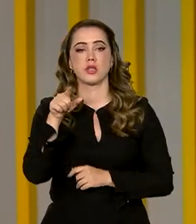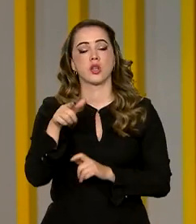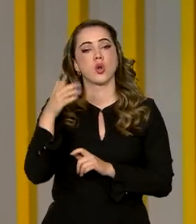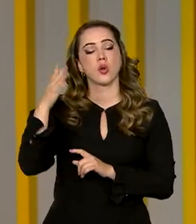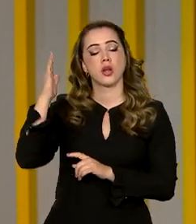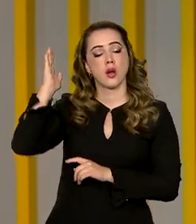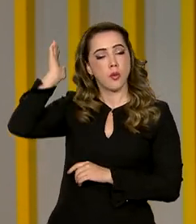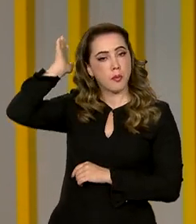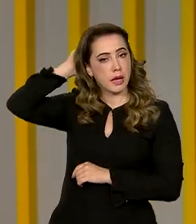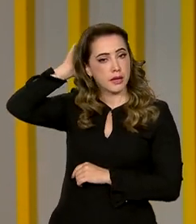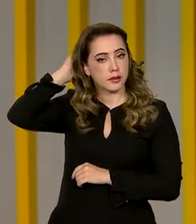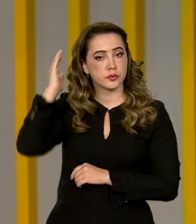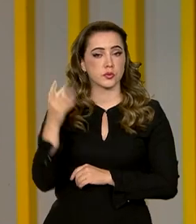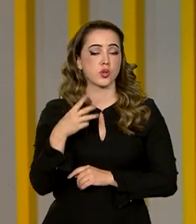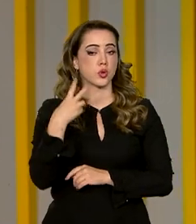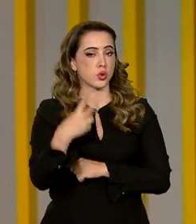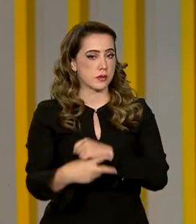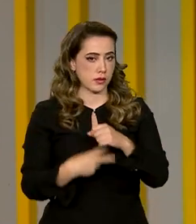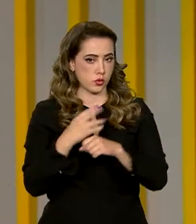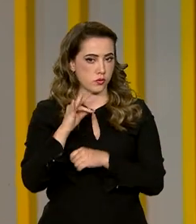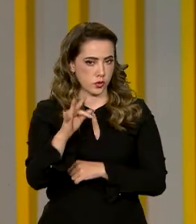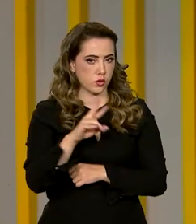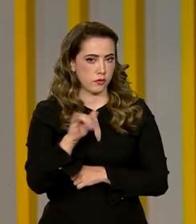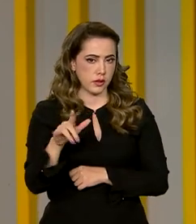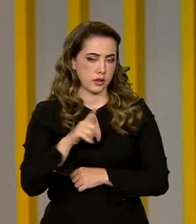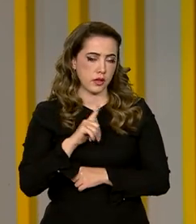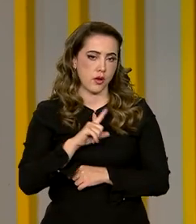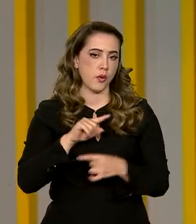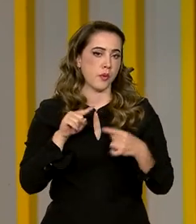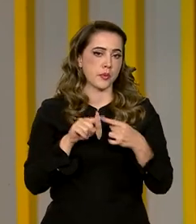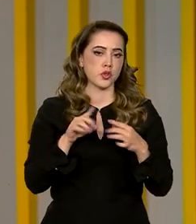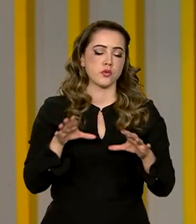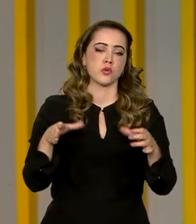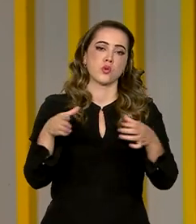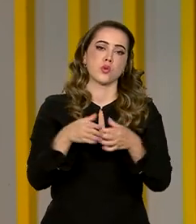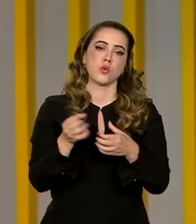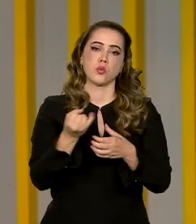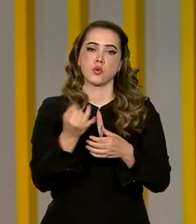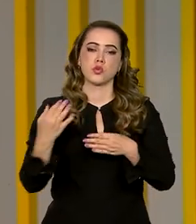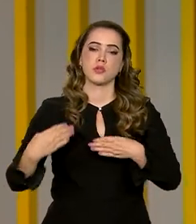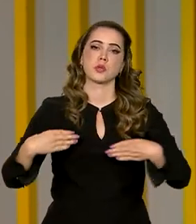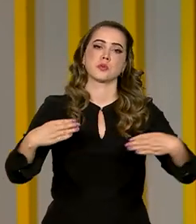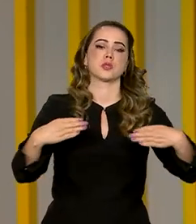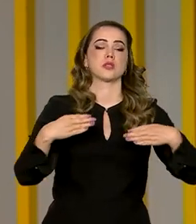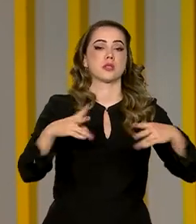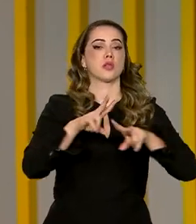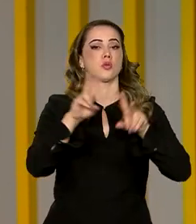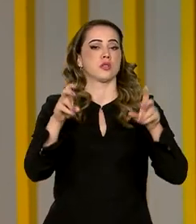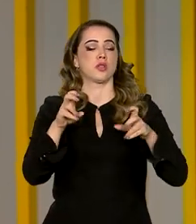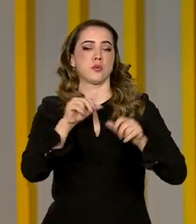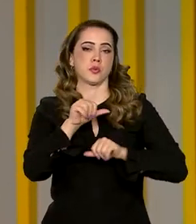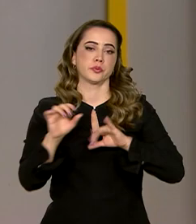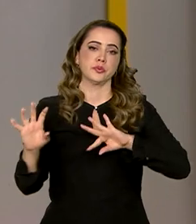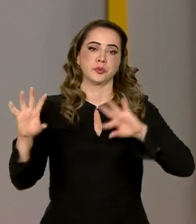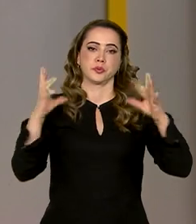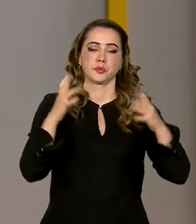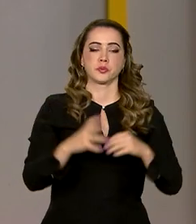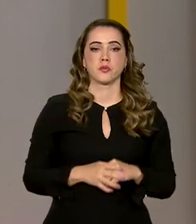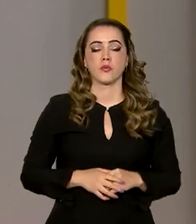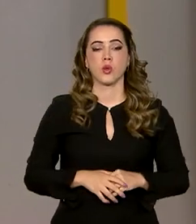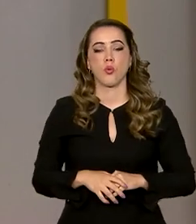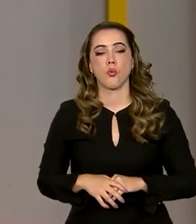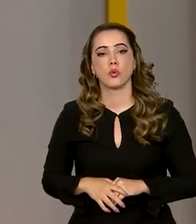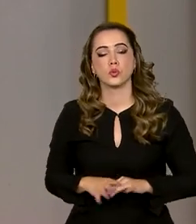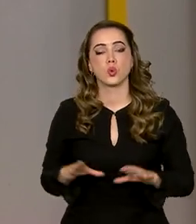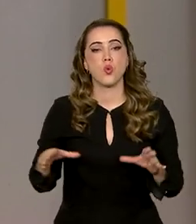do Pará, daqui a 2 anos. Esta é uma das metas do Comitê Interministerial sobre Mudança do Clima. O